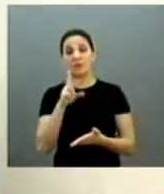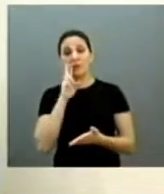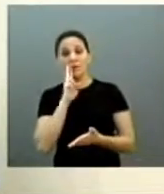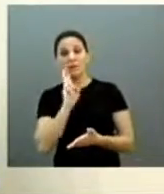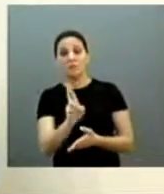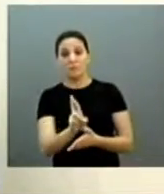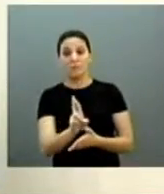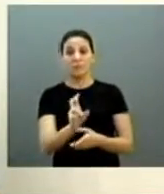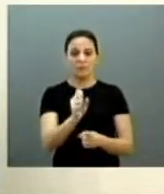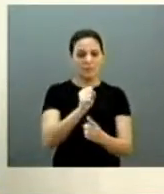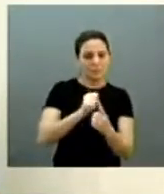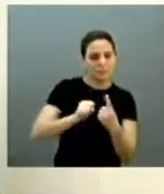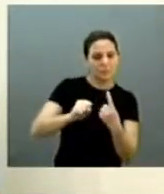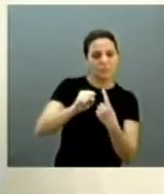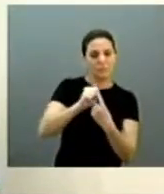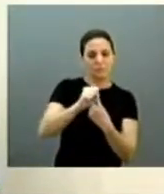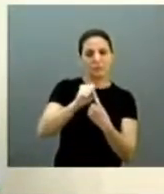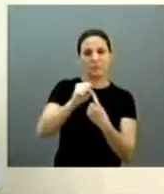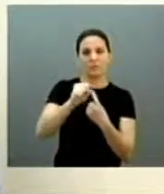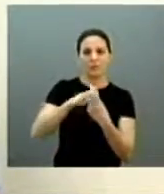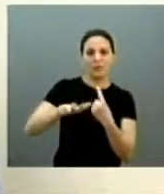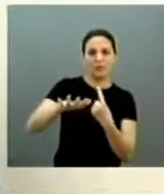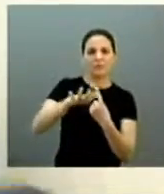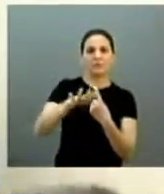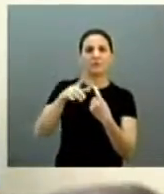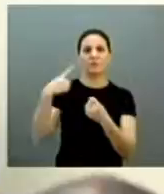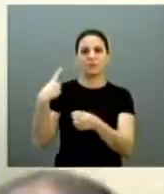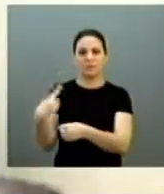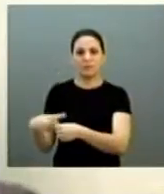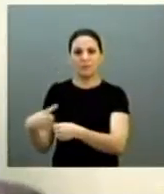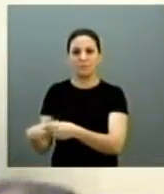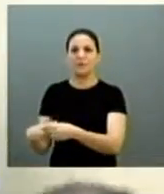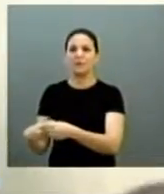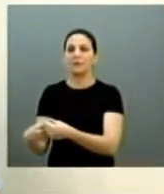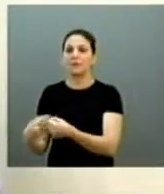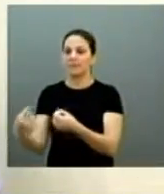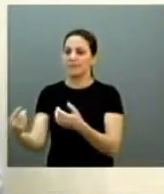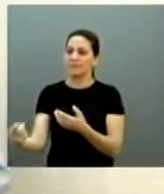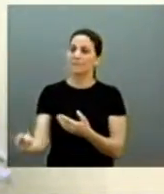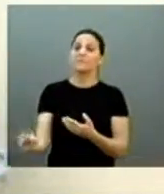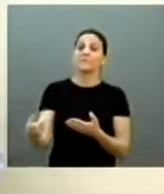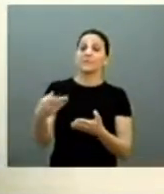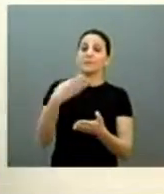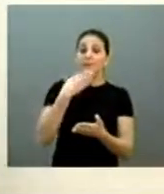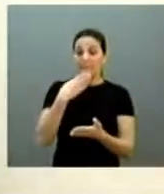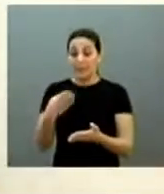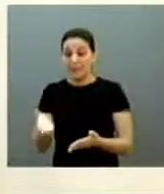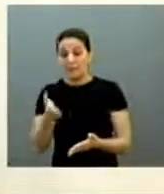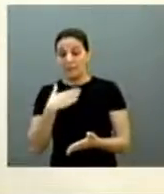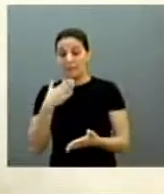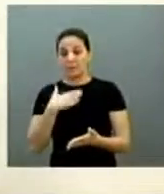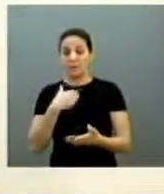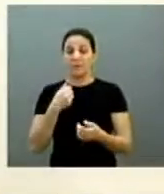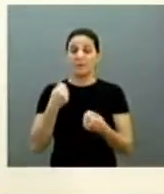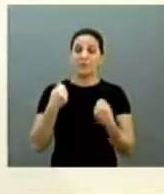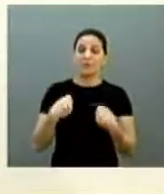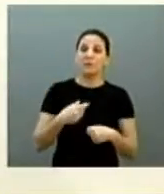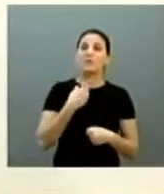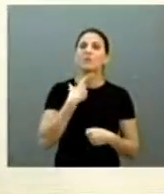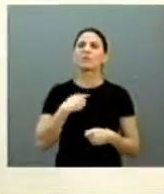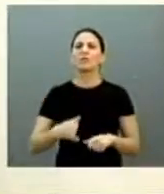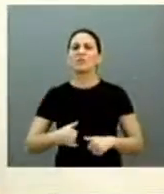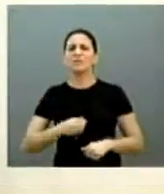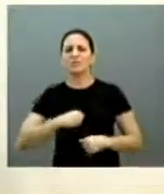sociedade, principalmente da periferia, que me cobra, e eu tenho certeza que cobra de vocês, mas tem que ter vontade e coragem, e assumir o